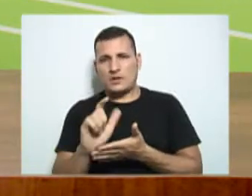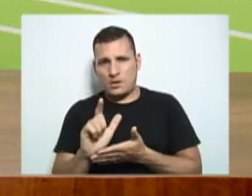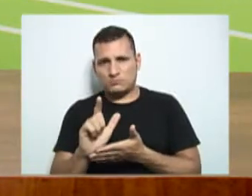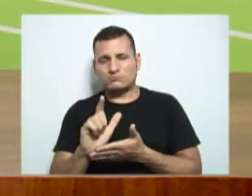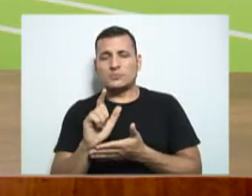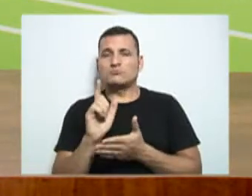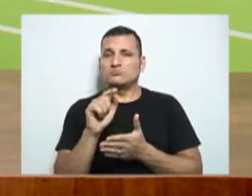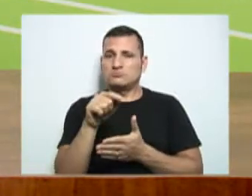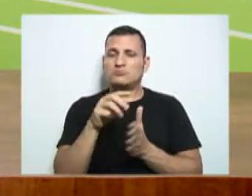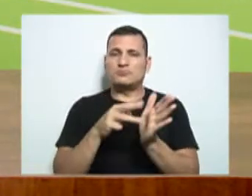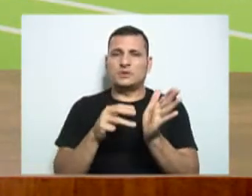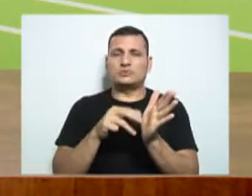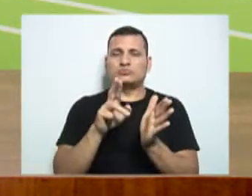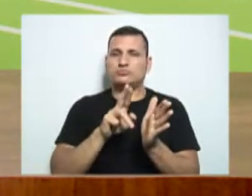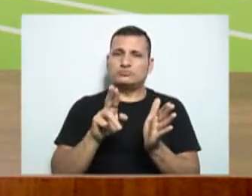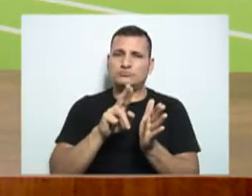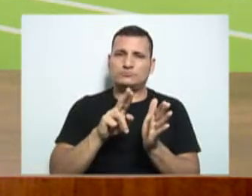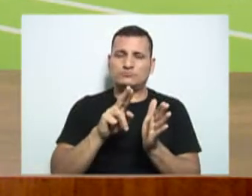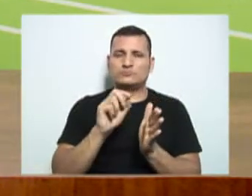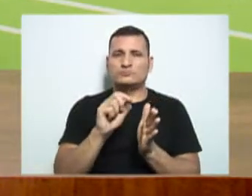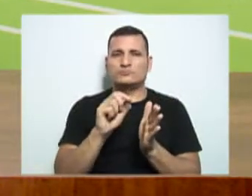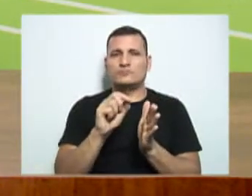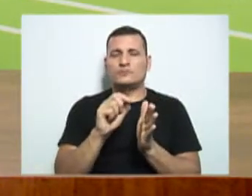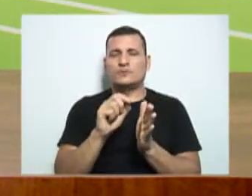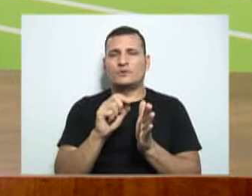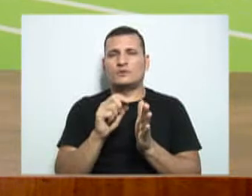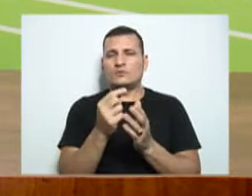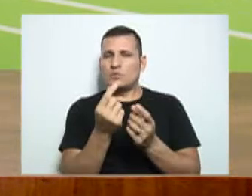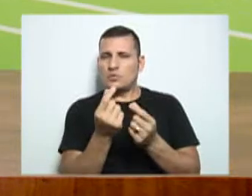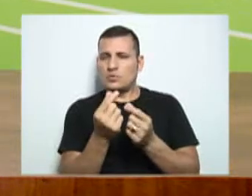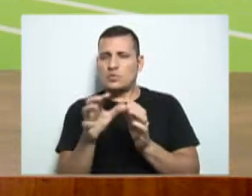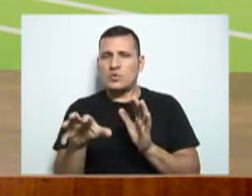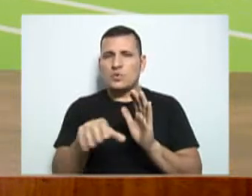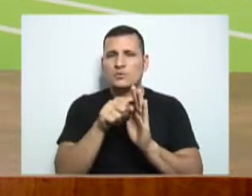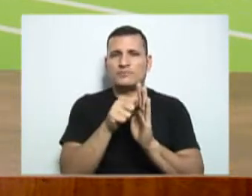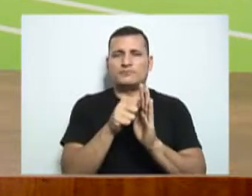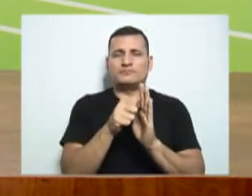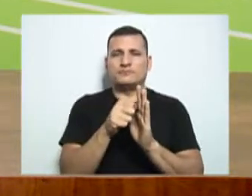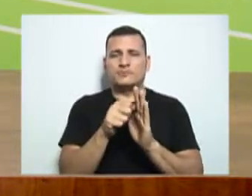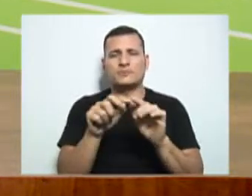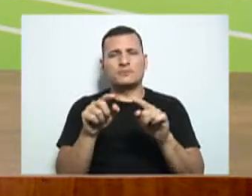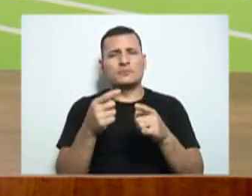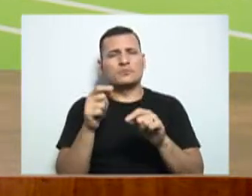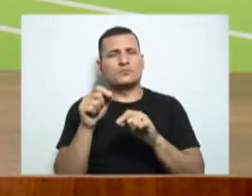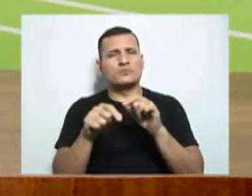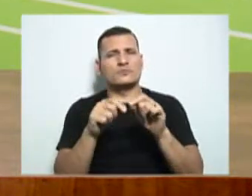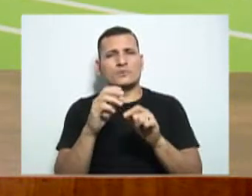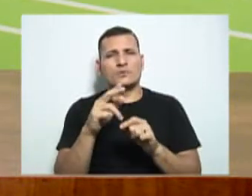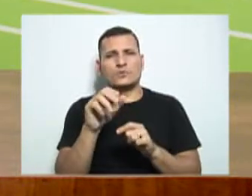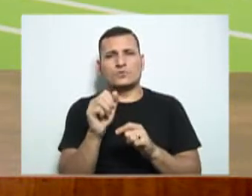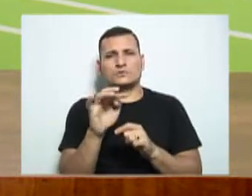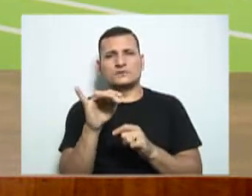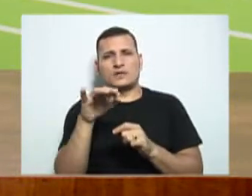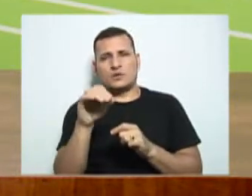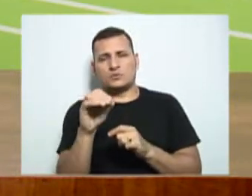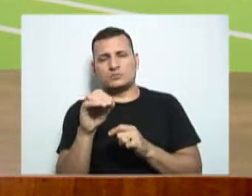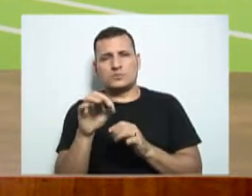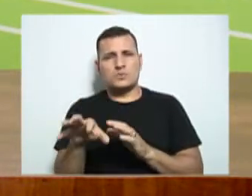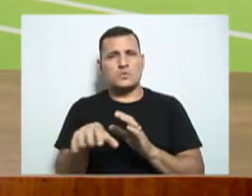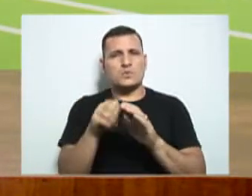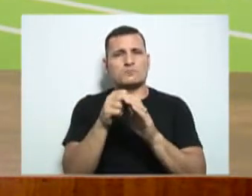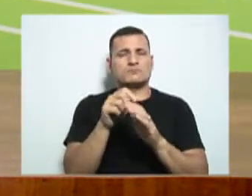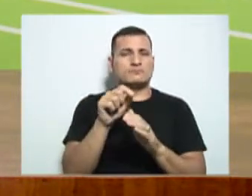custeio, ou seja, o custeio por absorção. Mas o que é isso, professora Fernanda, custeio por absorção? Então, vamos